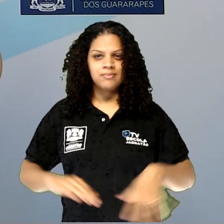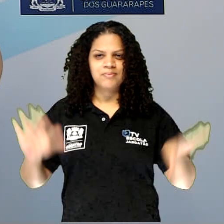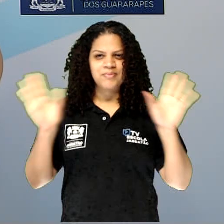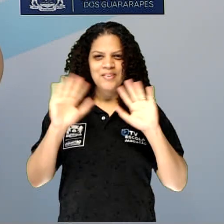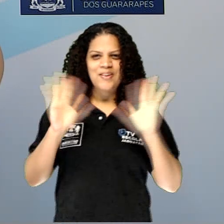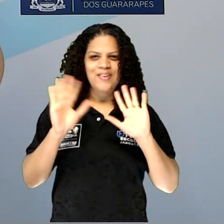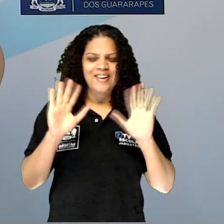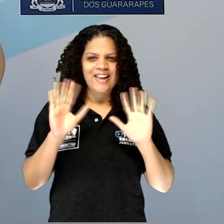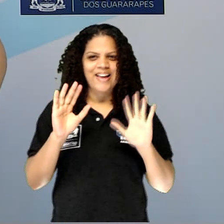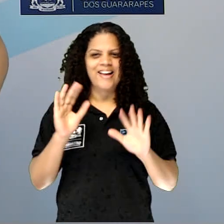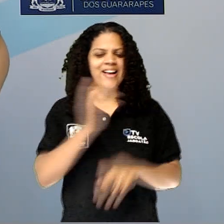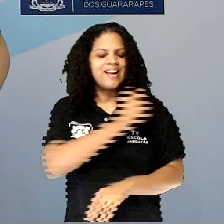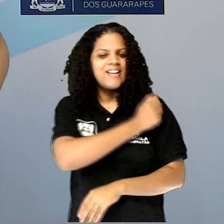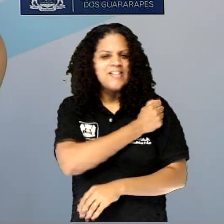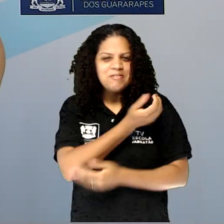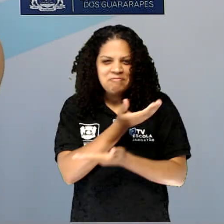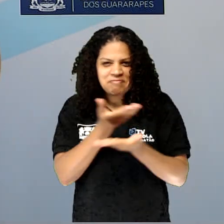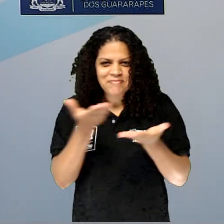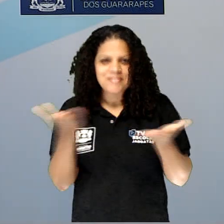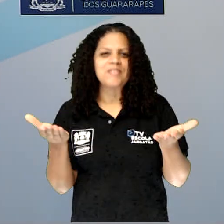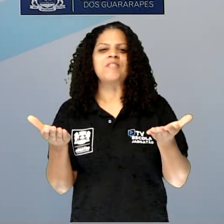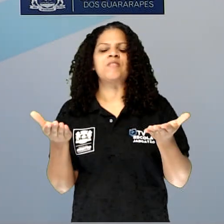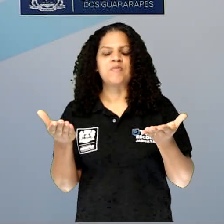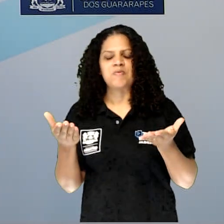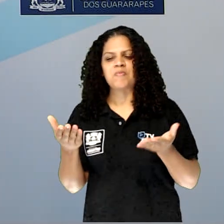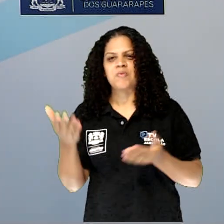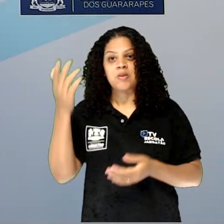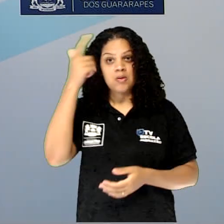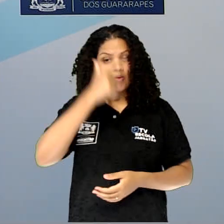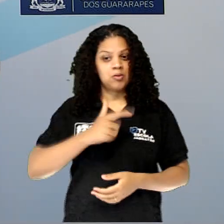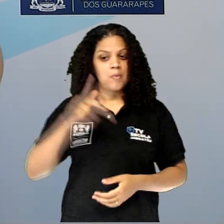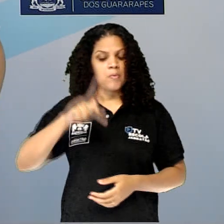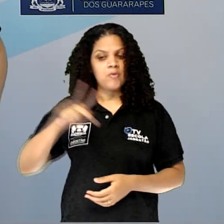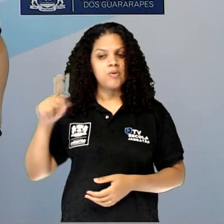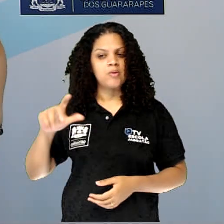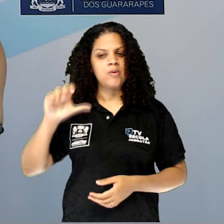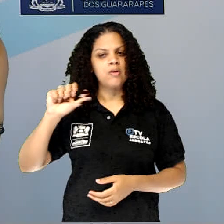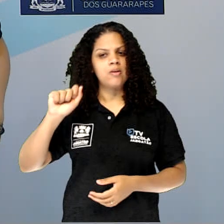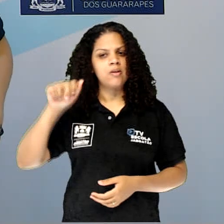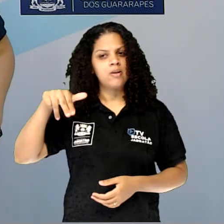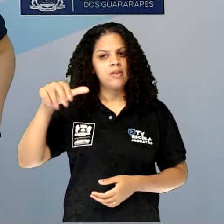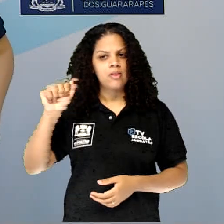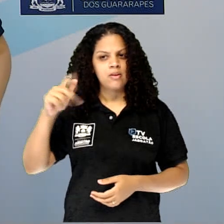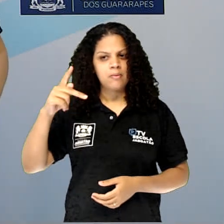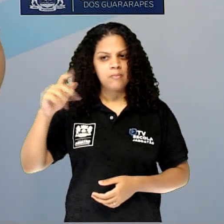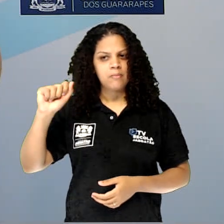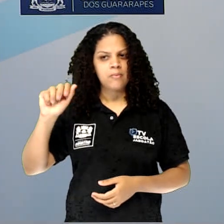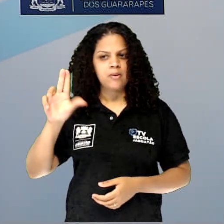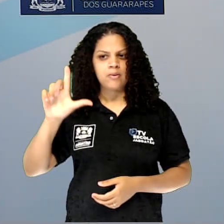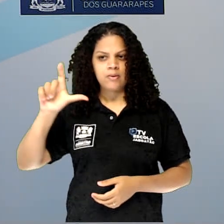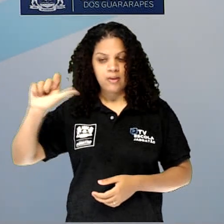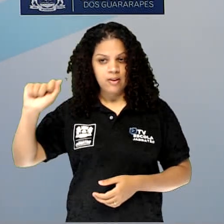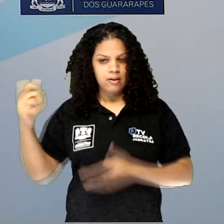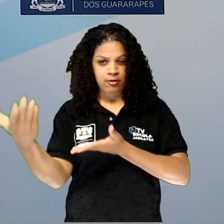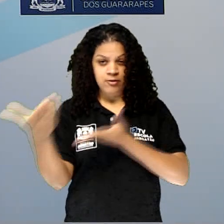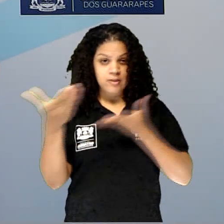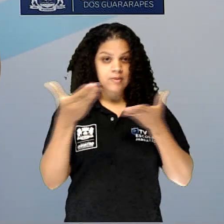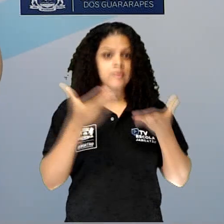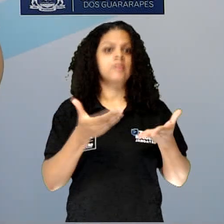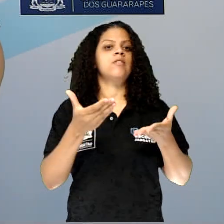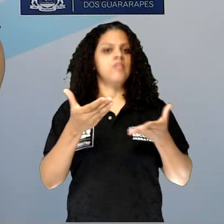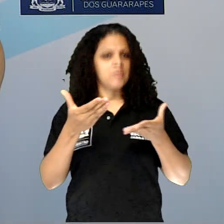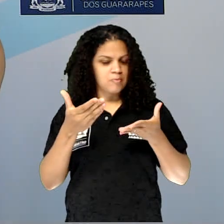Olá, queridos alunos. Eu sou a professora Ana Paula e quero convidar vocês para uma aula de História do sexto